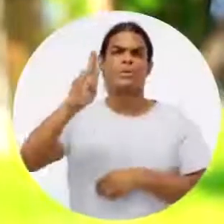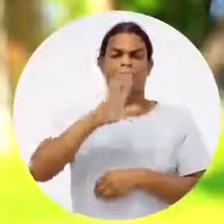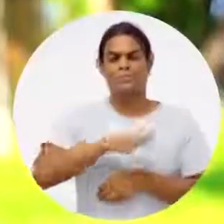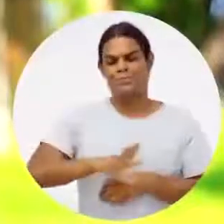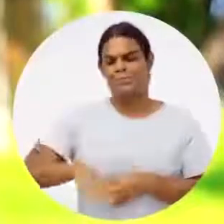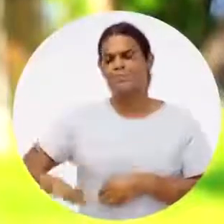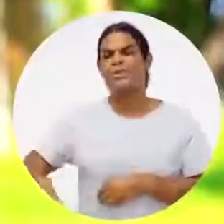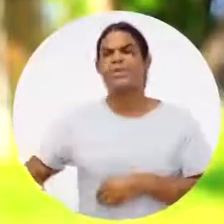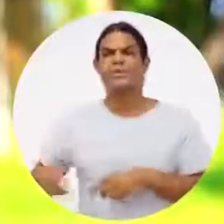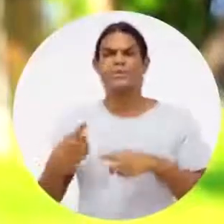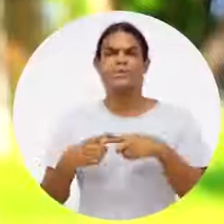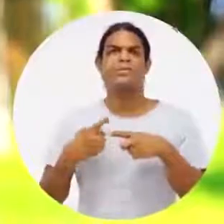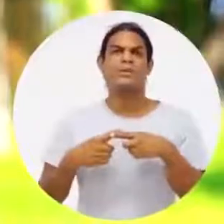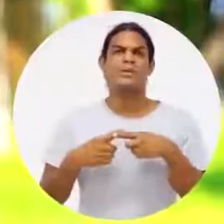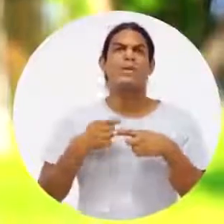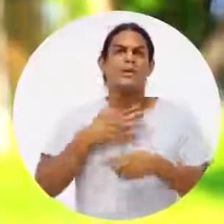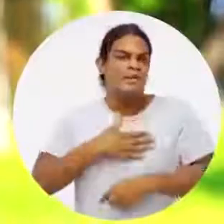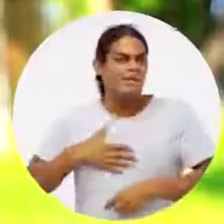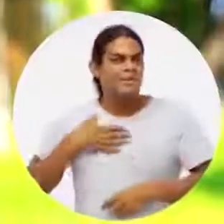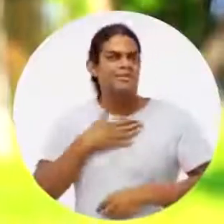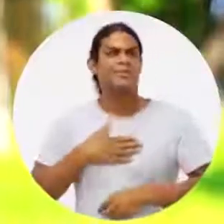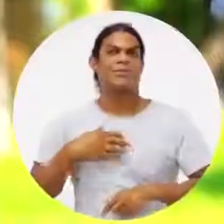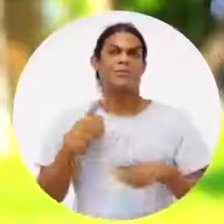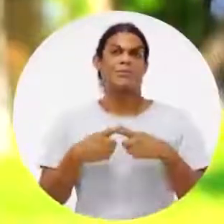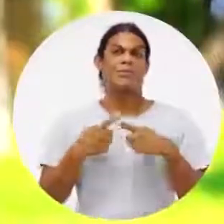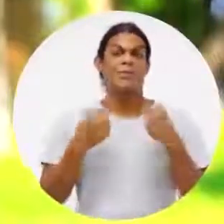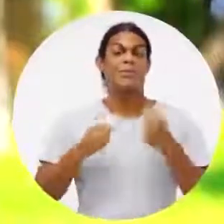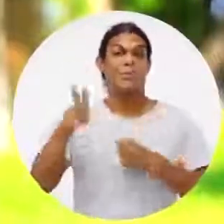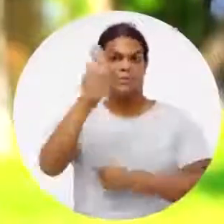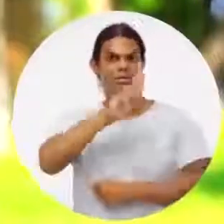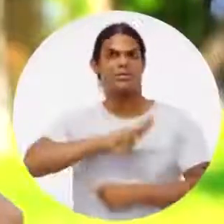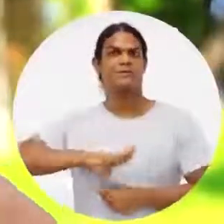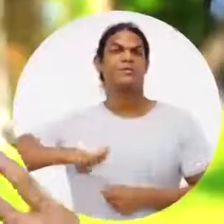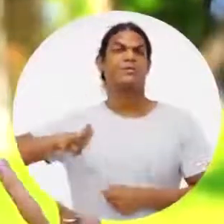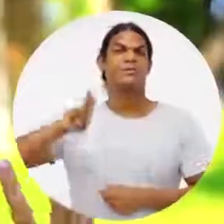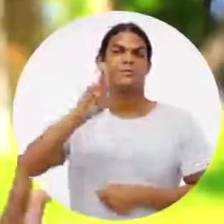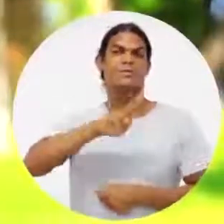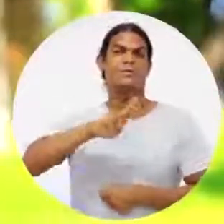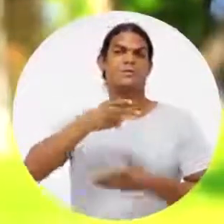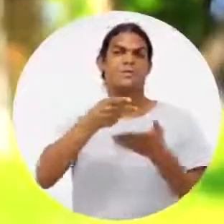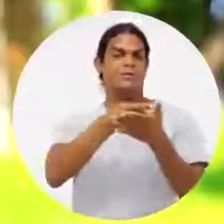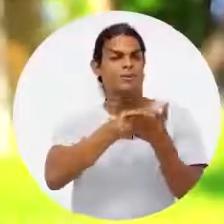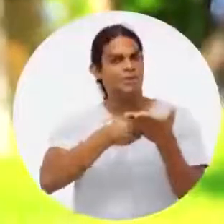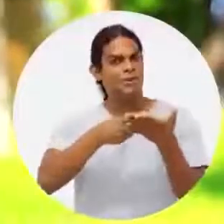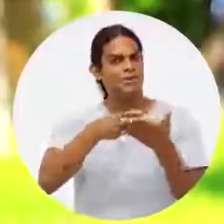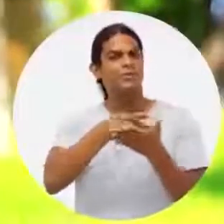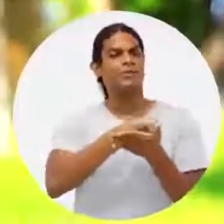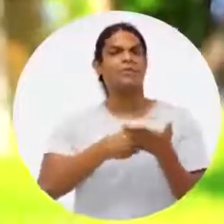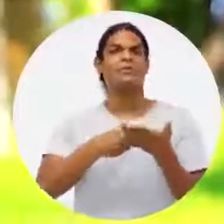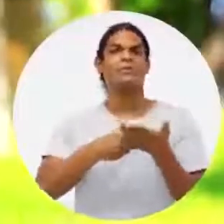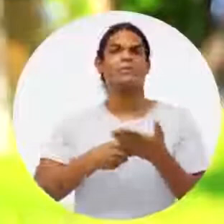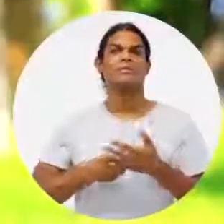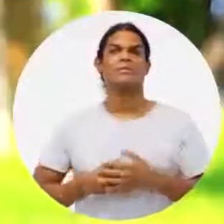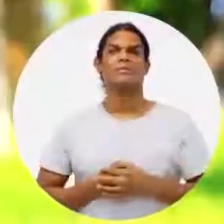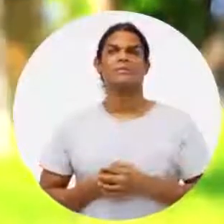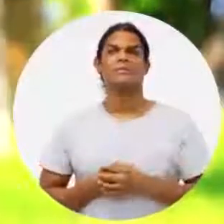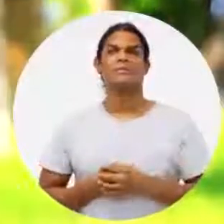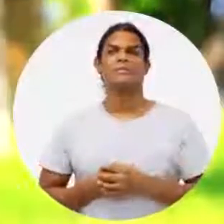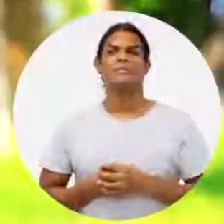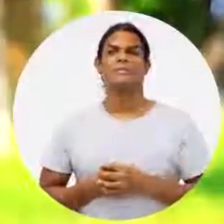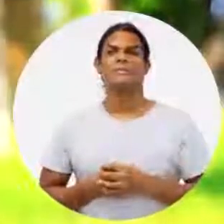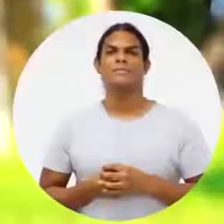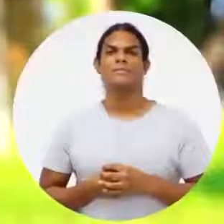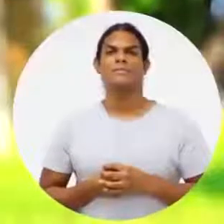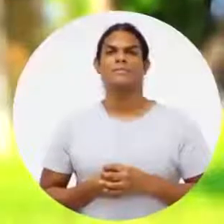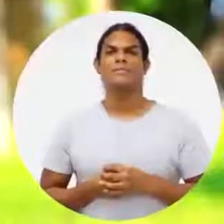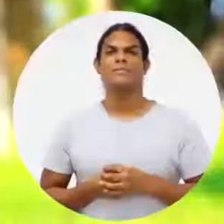muitas vezes ela se sente mais à vontade, ela se sente mais receptiva utilizando uma forma de